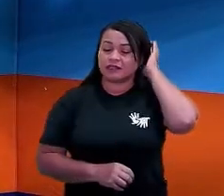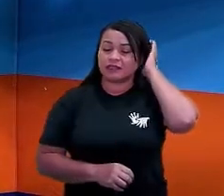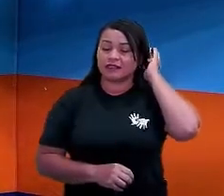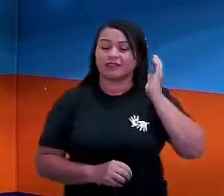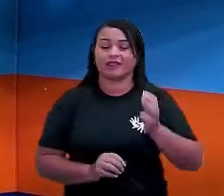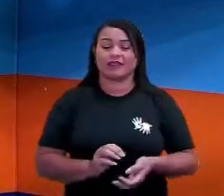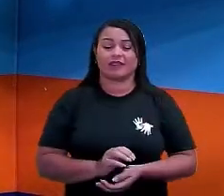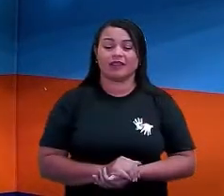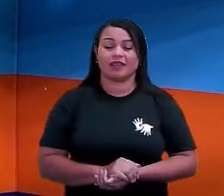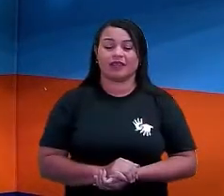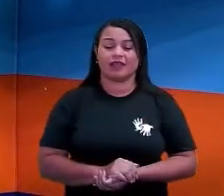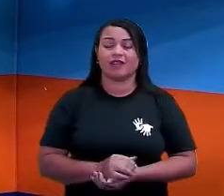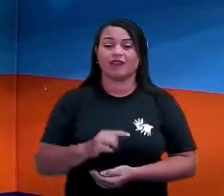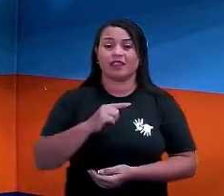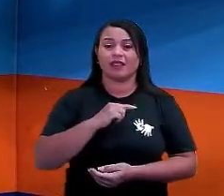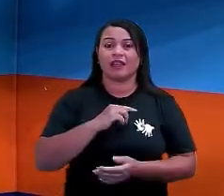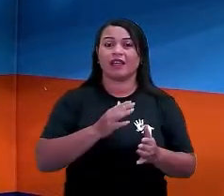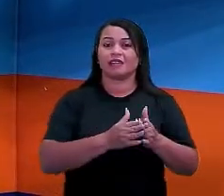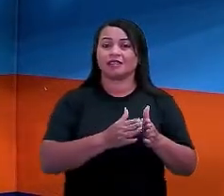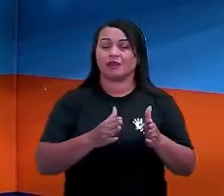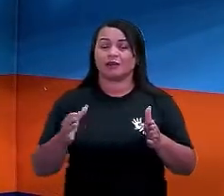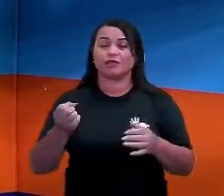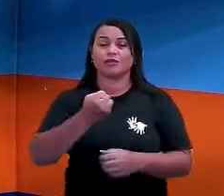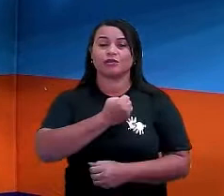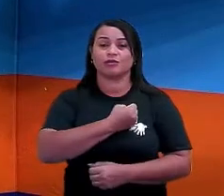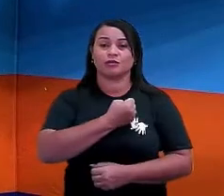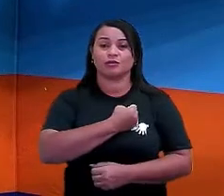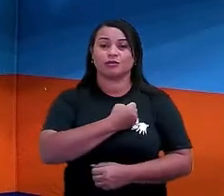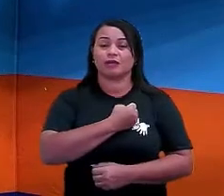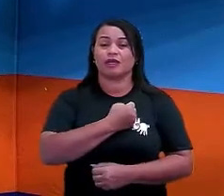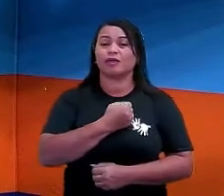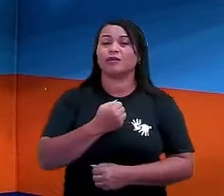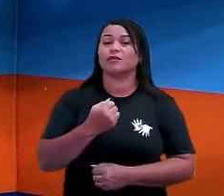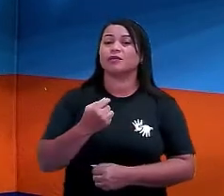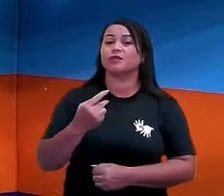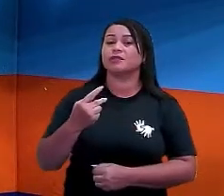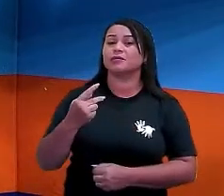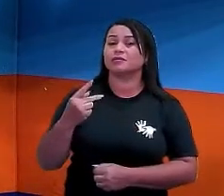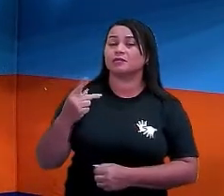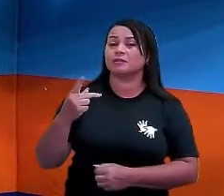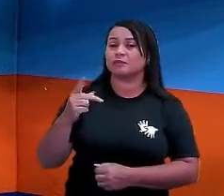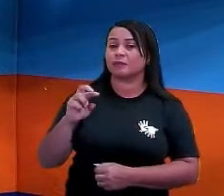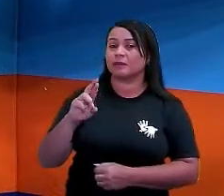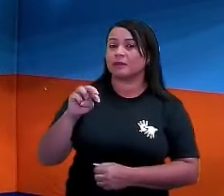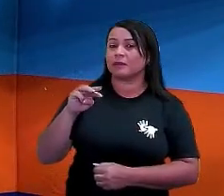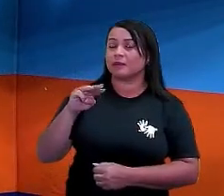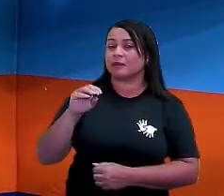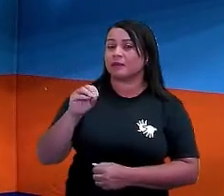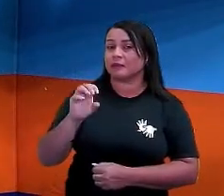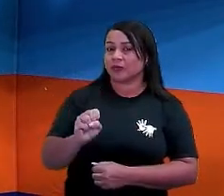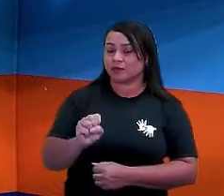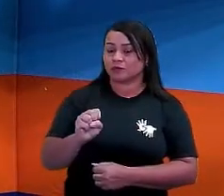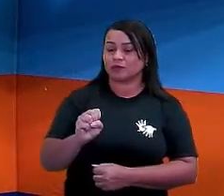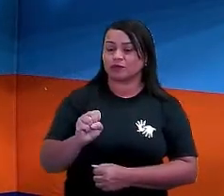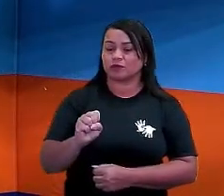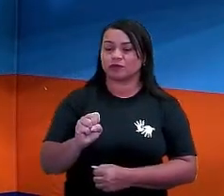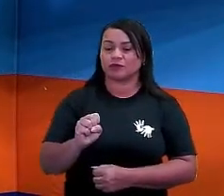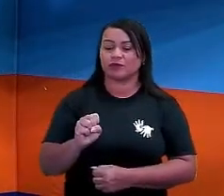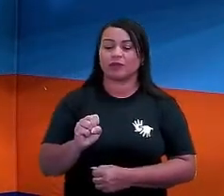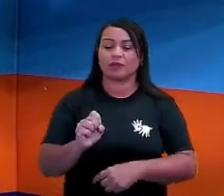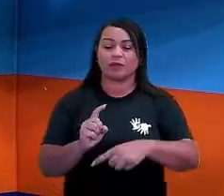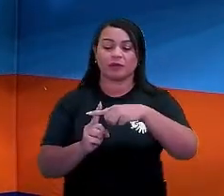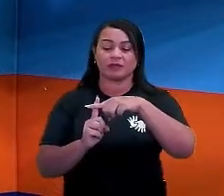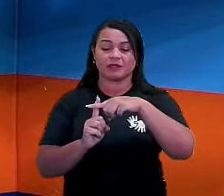números primos, positivos, tá? Então eu tenho aí a sequência dos números primos.